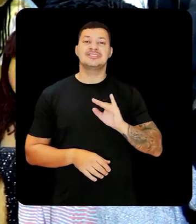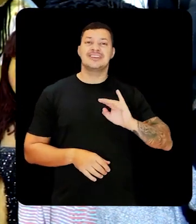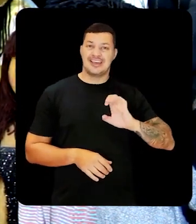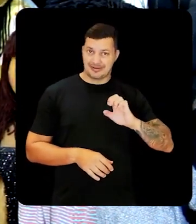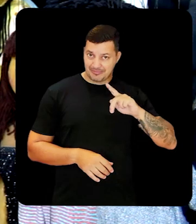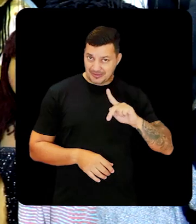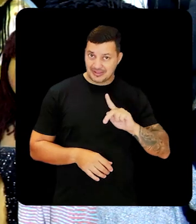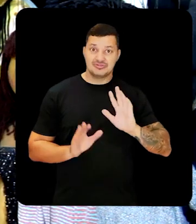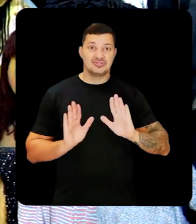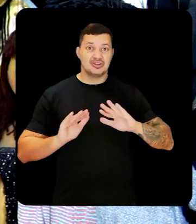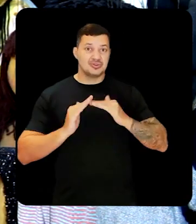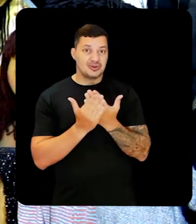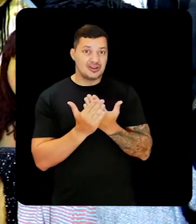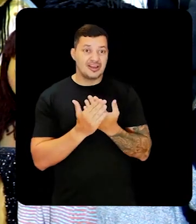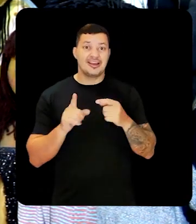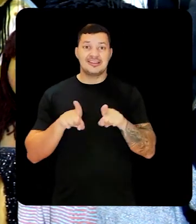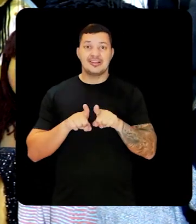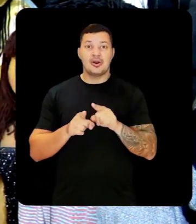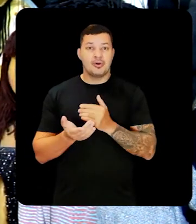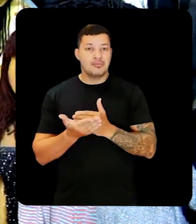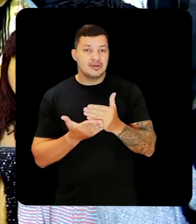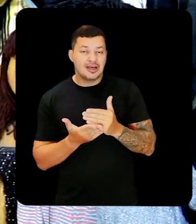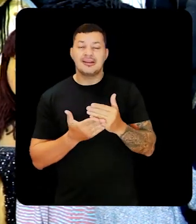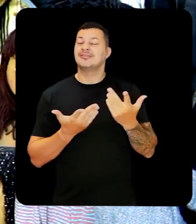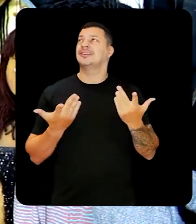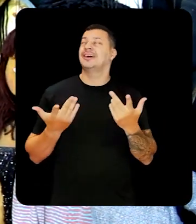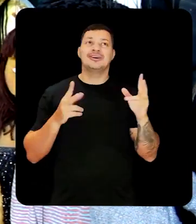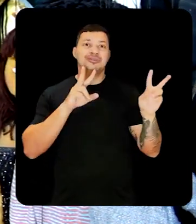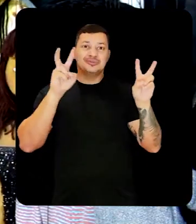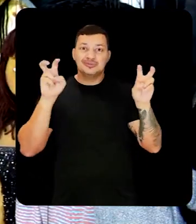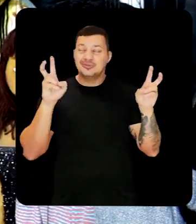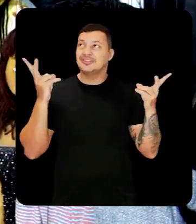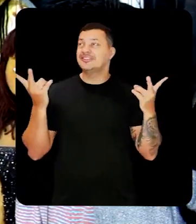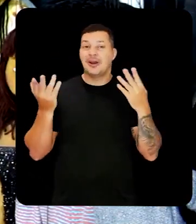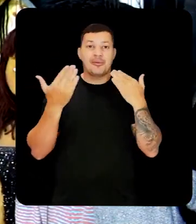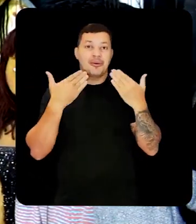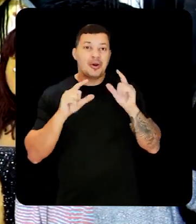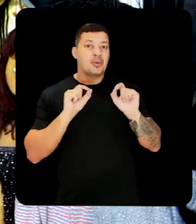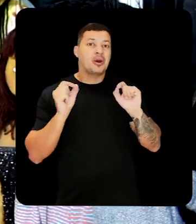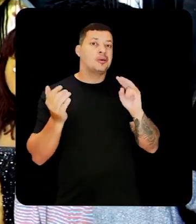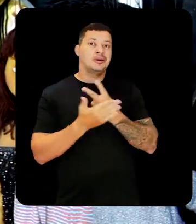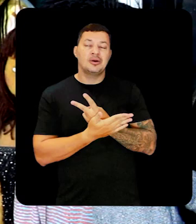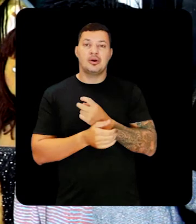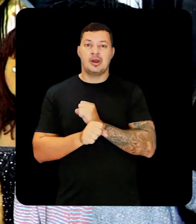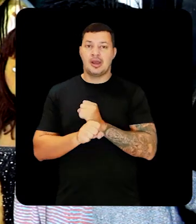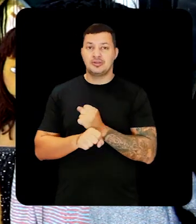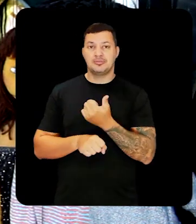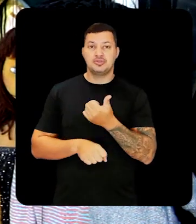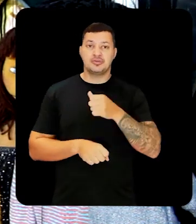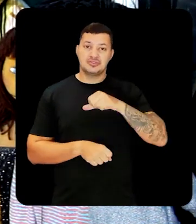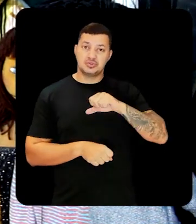Siep, era ver se a gente fazia um movimento para os grupos começarem a surgir. Foi por volta